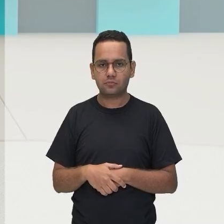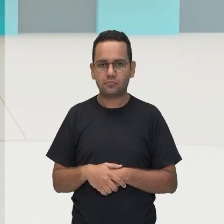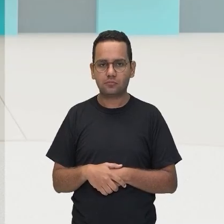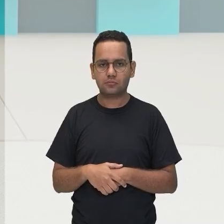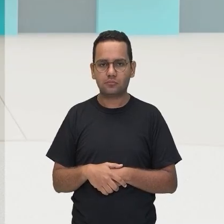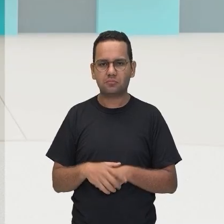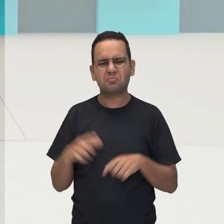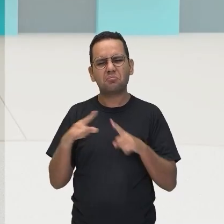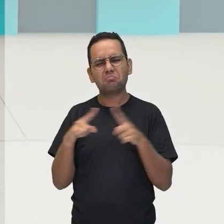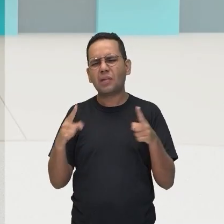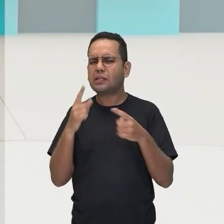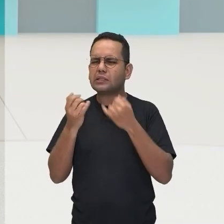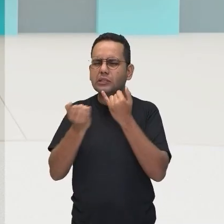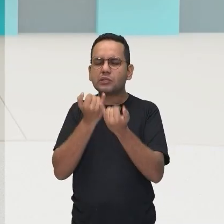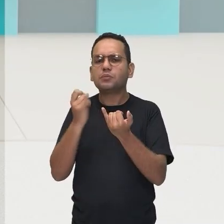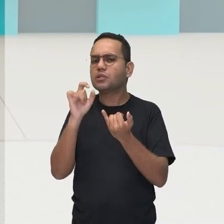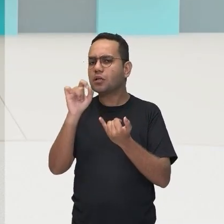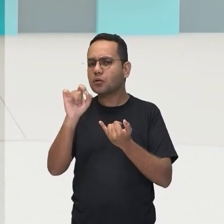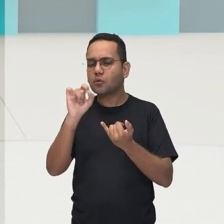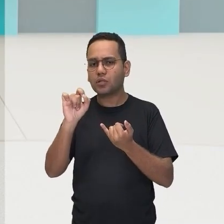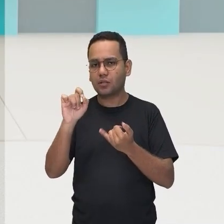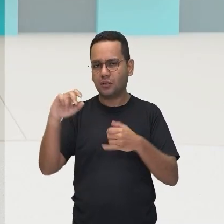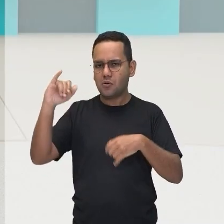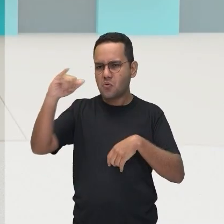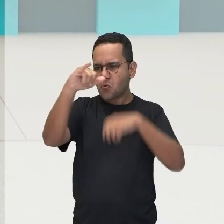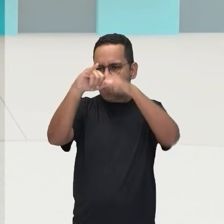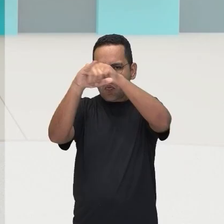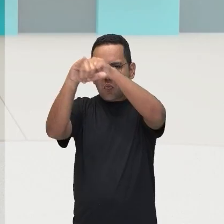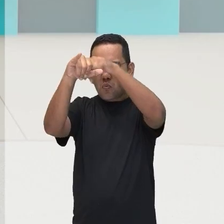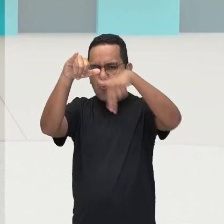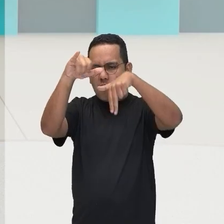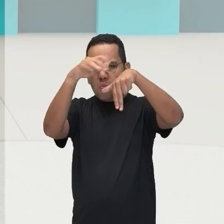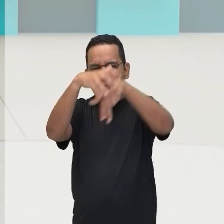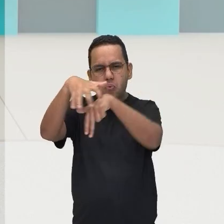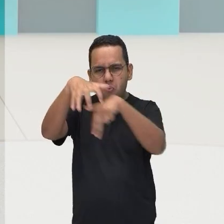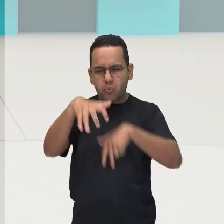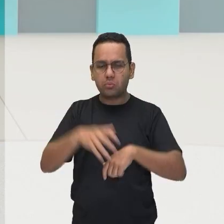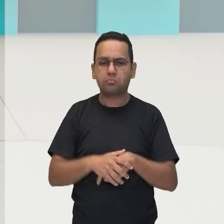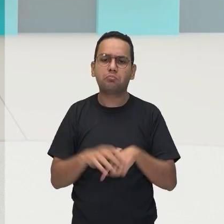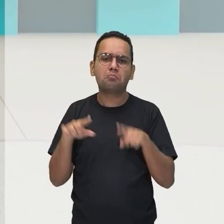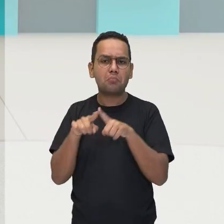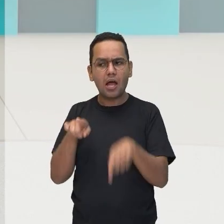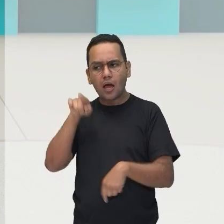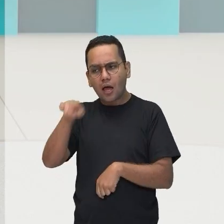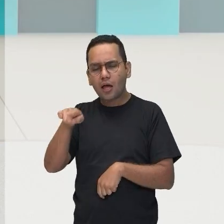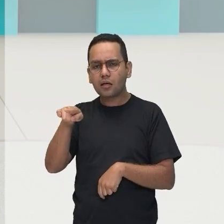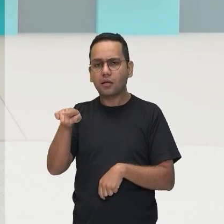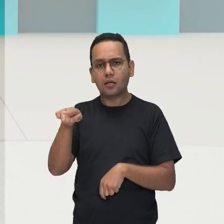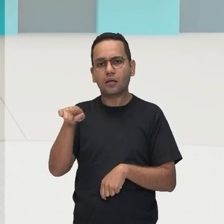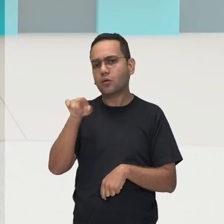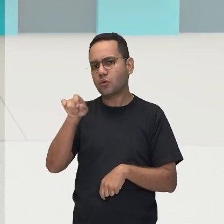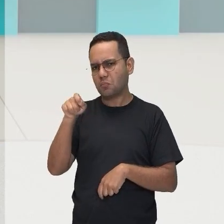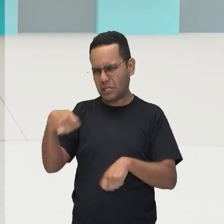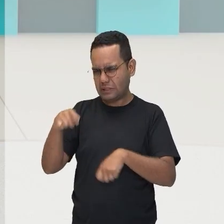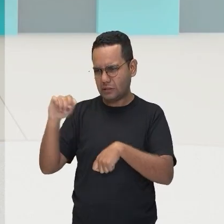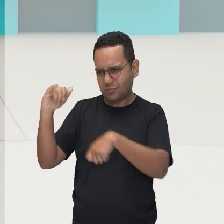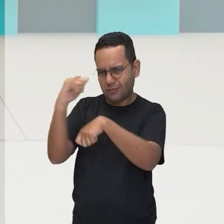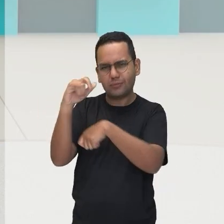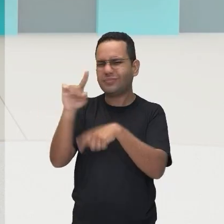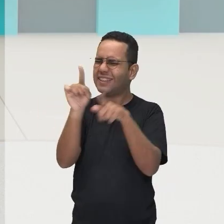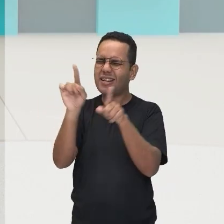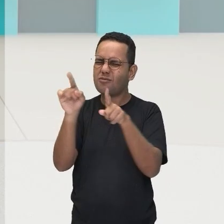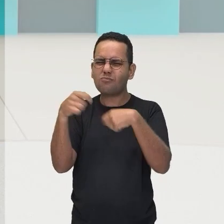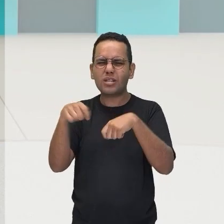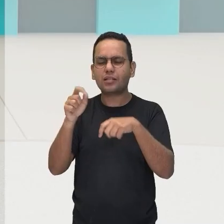do paraquedismo, que ao invés de você saltar de um avião, você salta ali do topo de prédios,